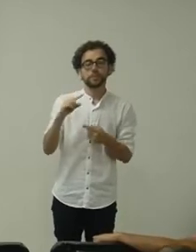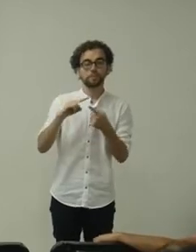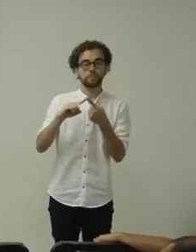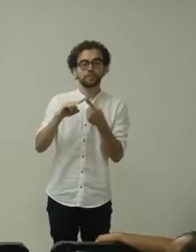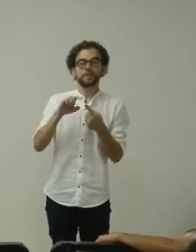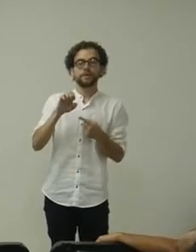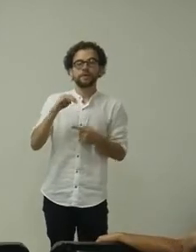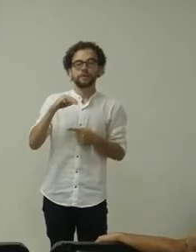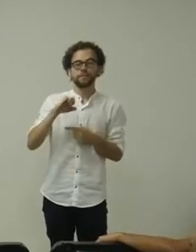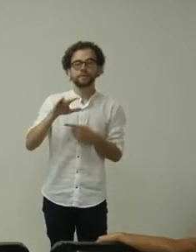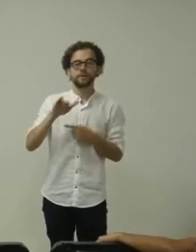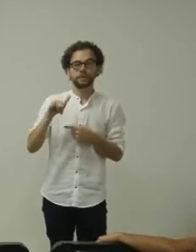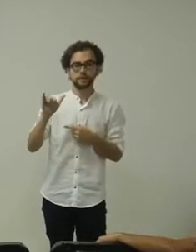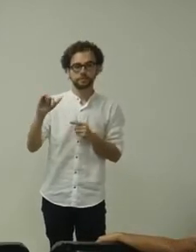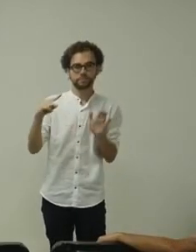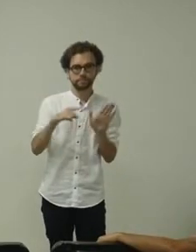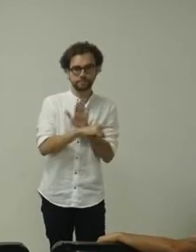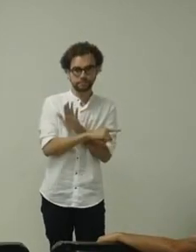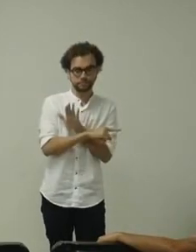Emily.